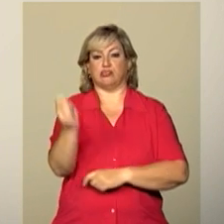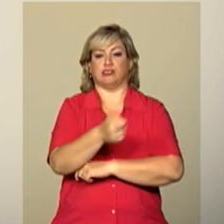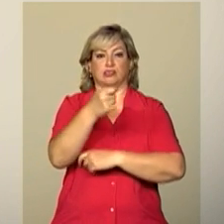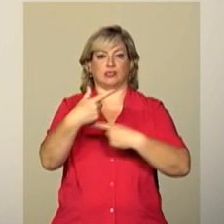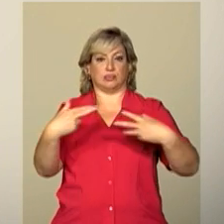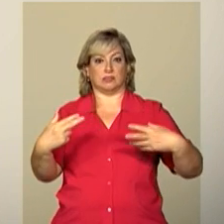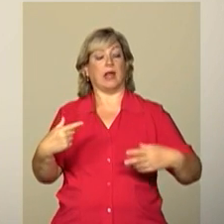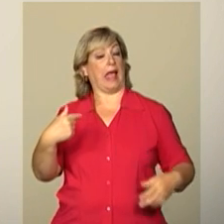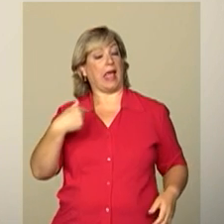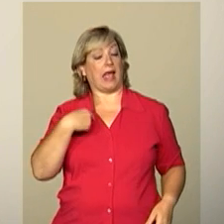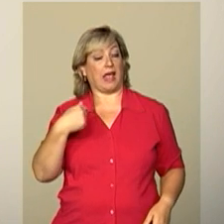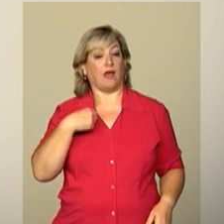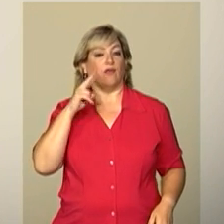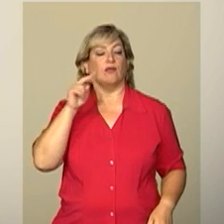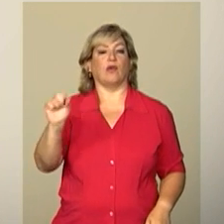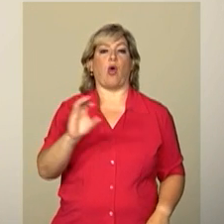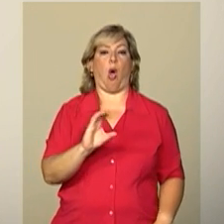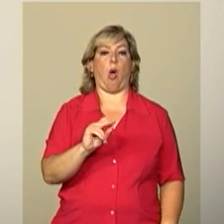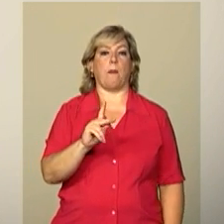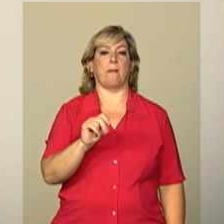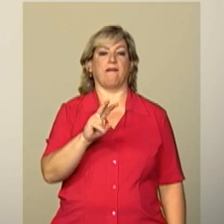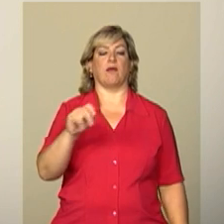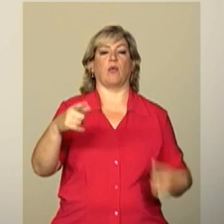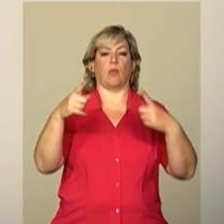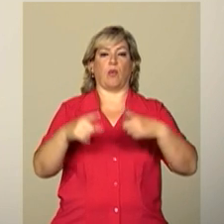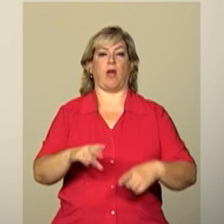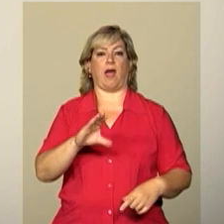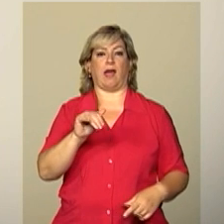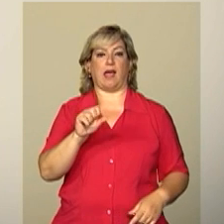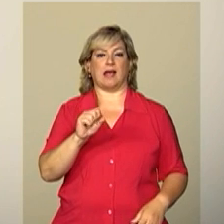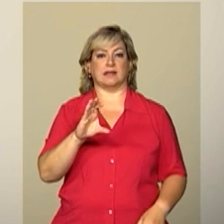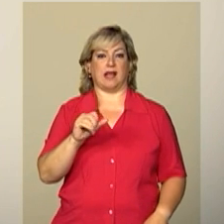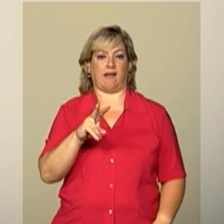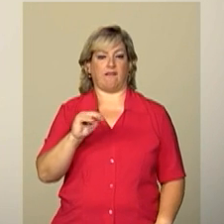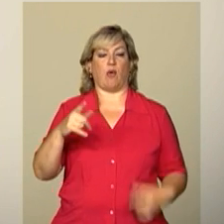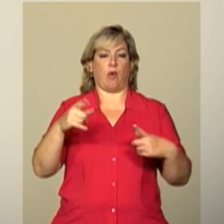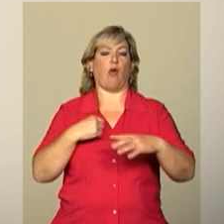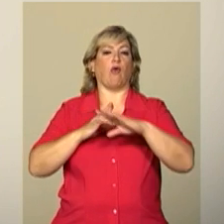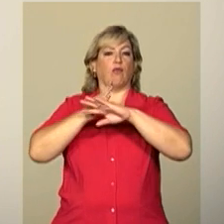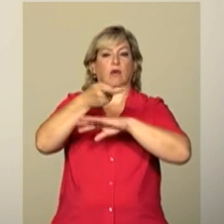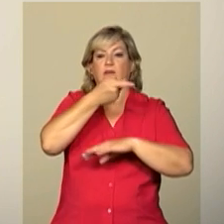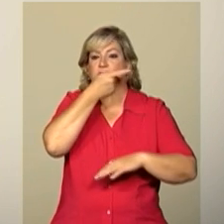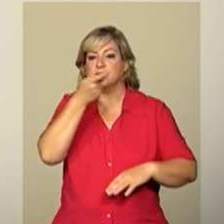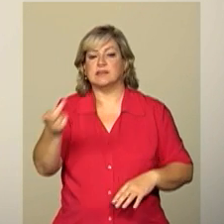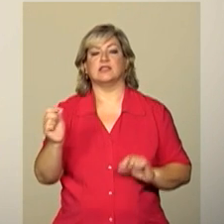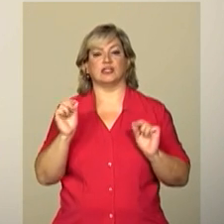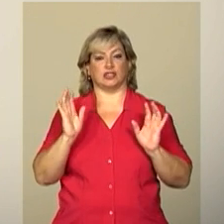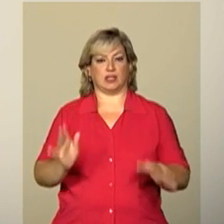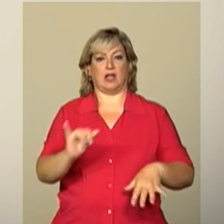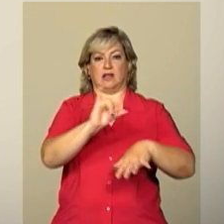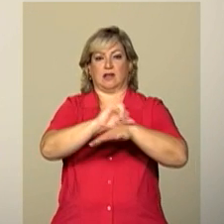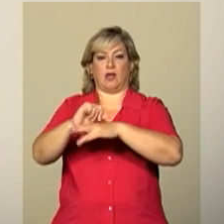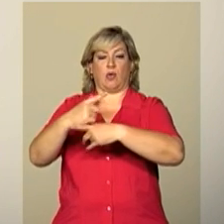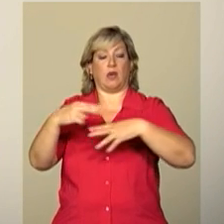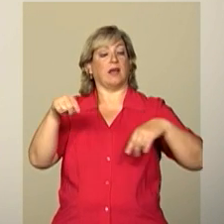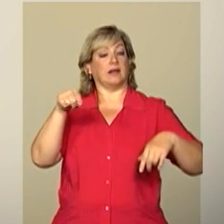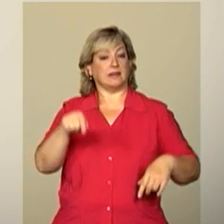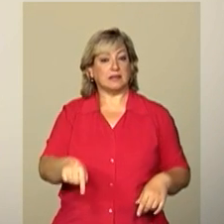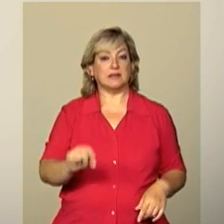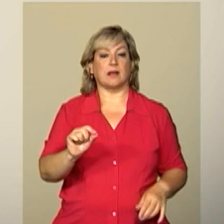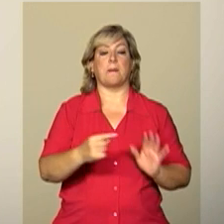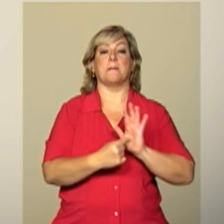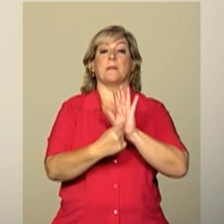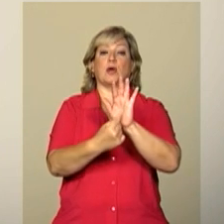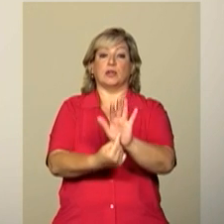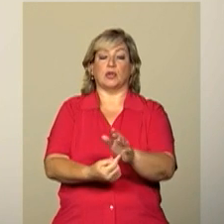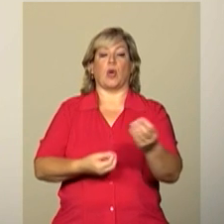Rural organizado pela copavel lá em Cascavel essa feira Luciano ela é justamente uma feira para